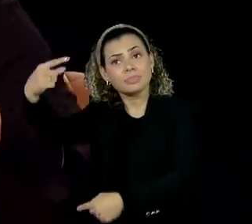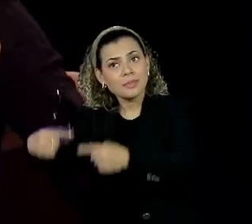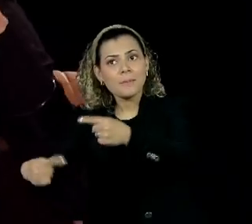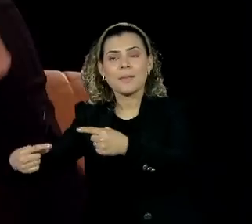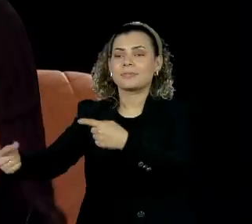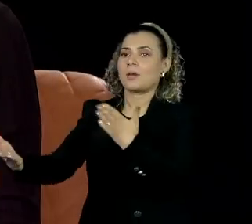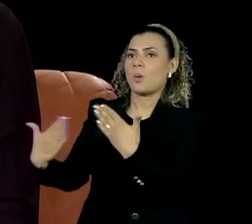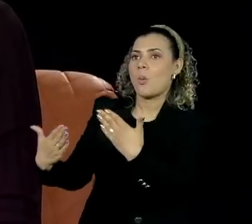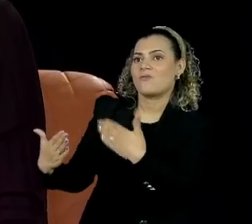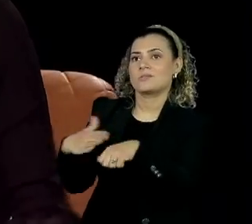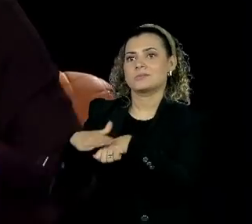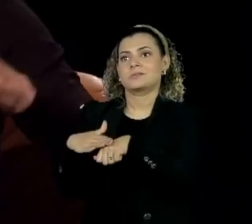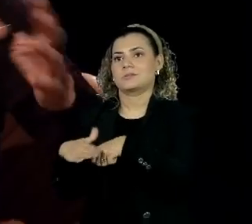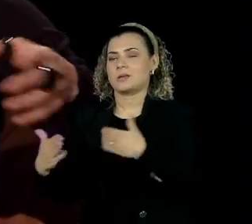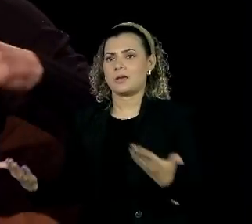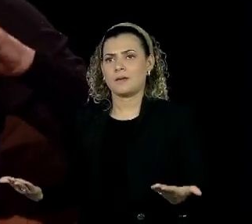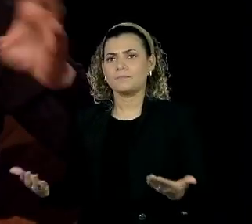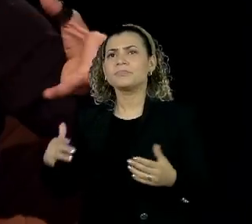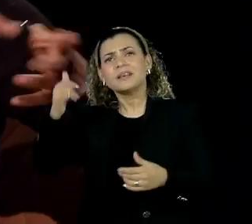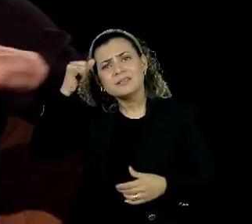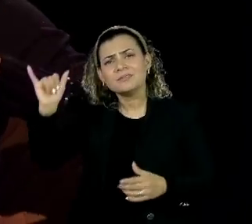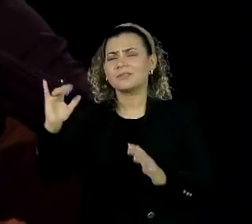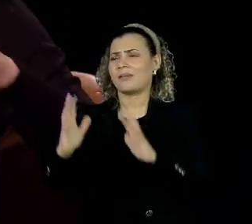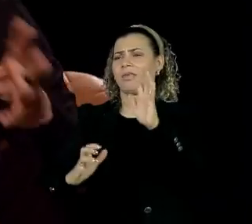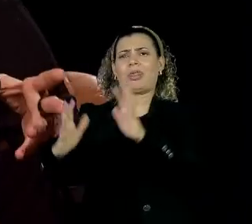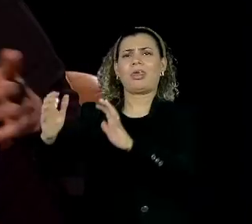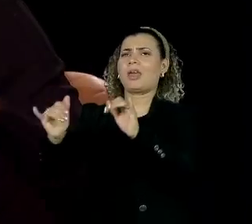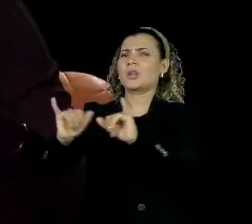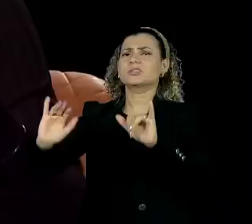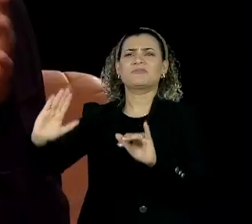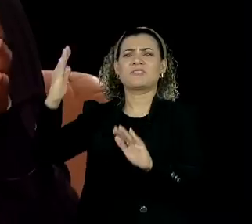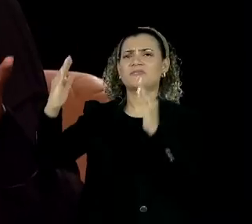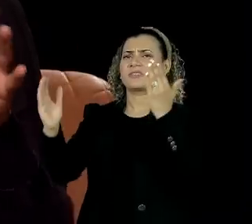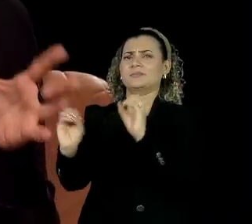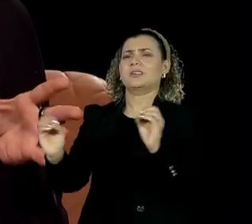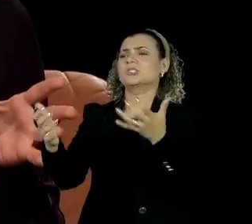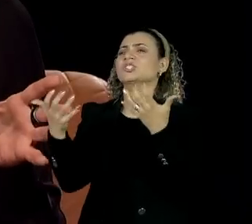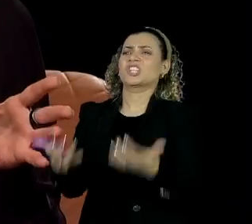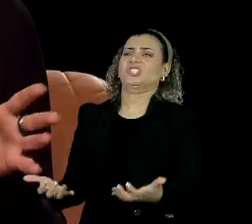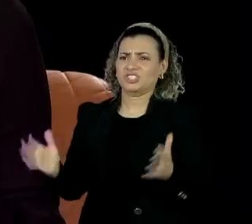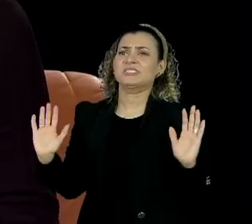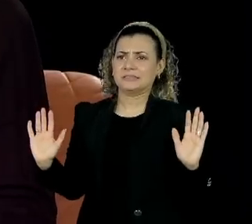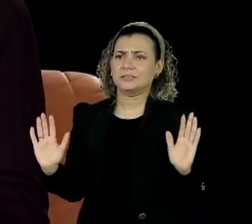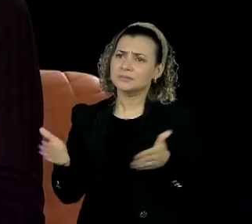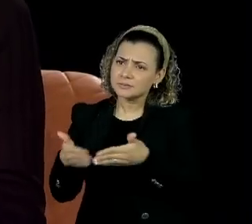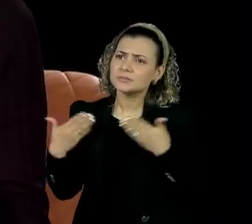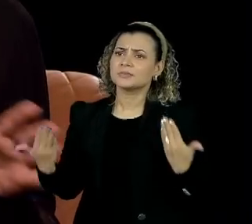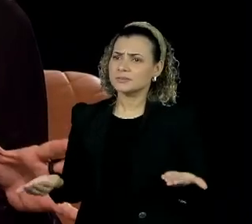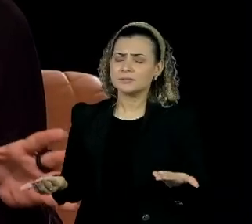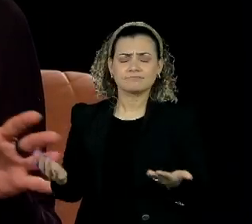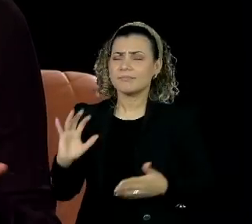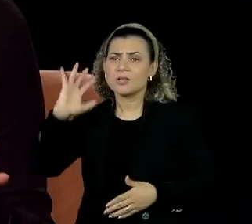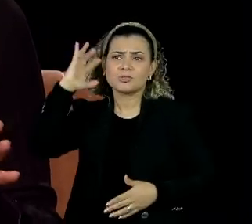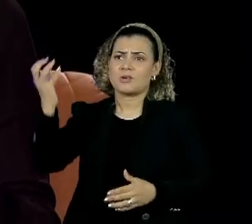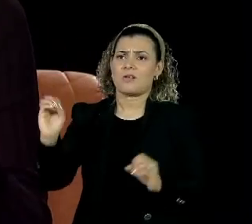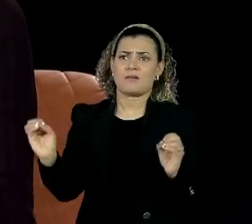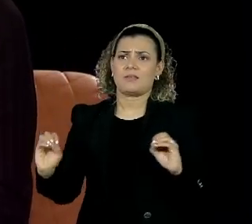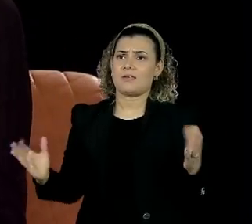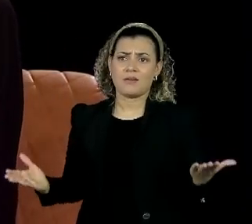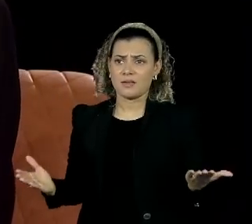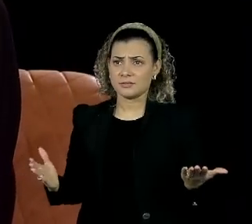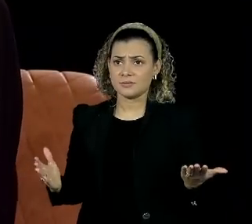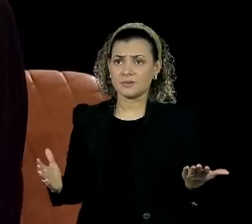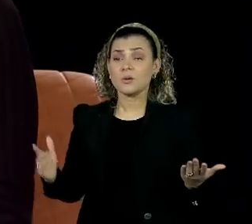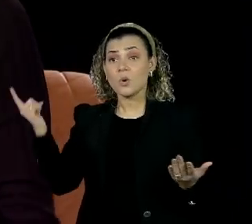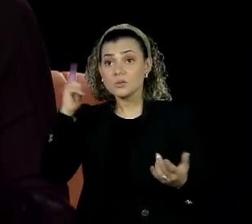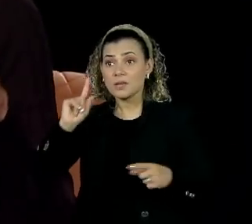debater, conversar, sem briga, sem ódio, sem fake news, isso tudo é uma chatice. Isso tudo não leva a nada, nada. O que leva a